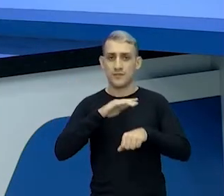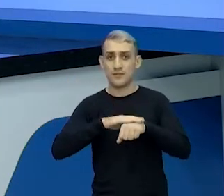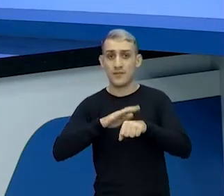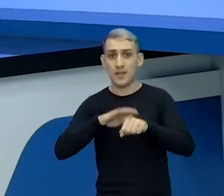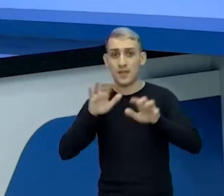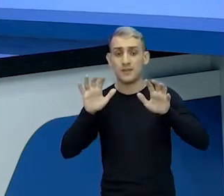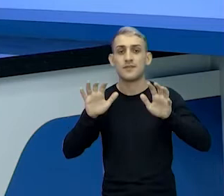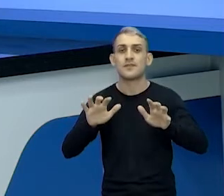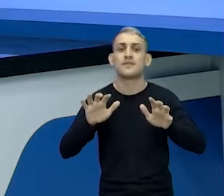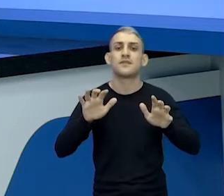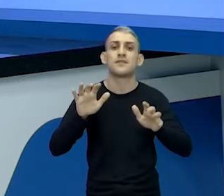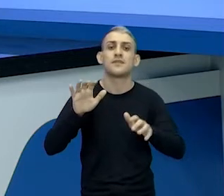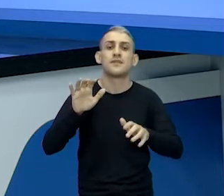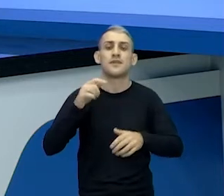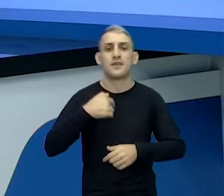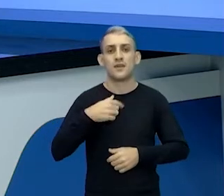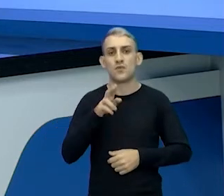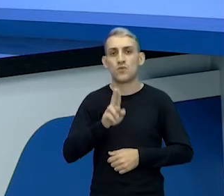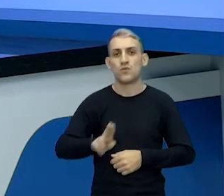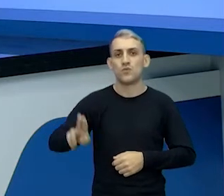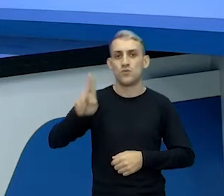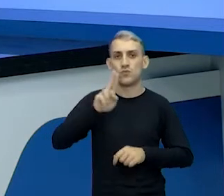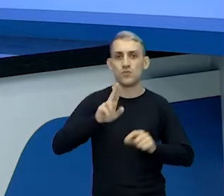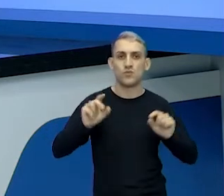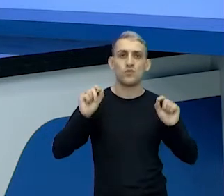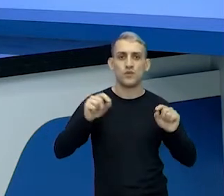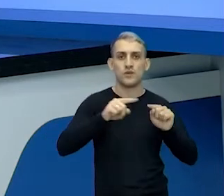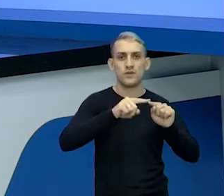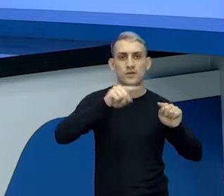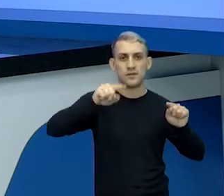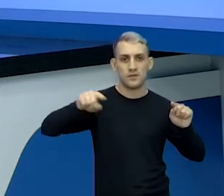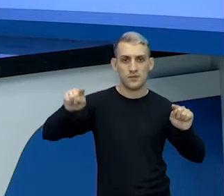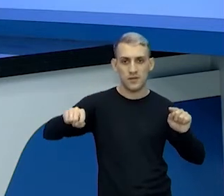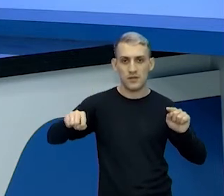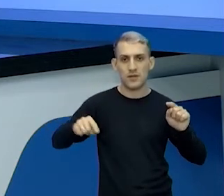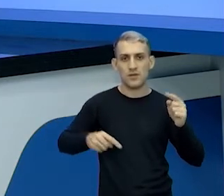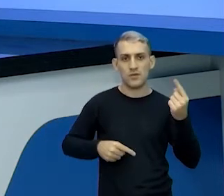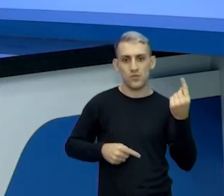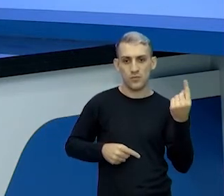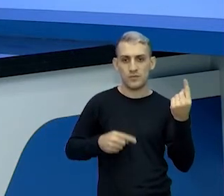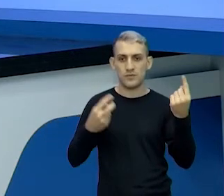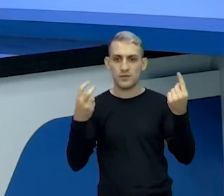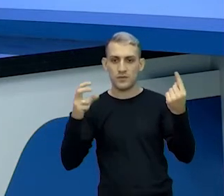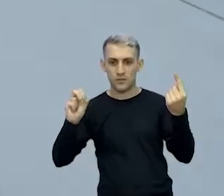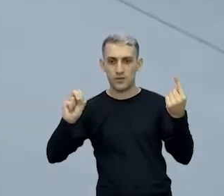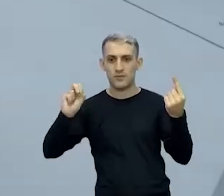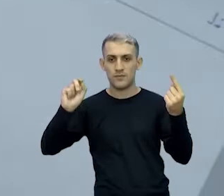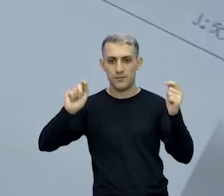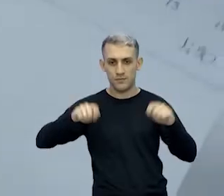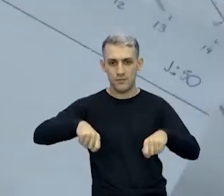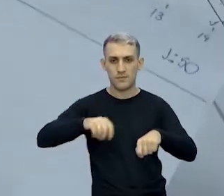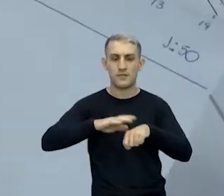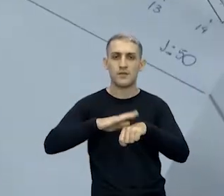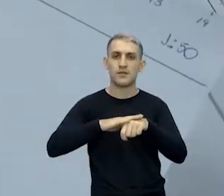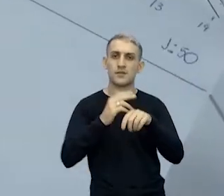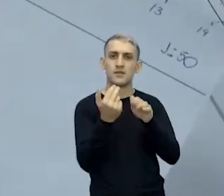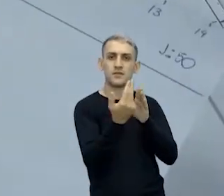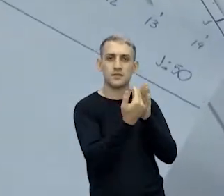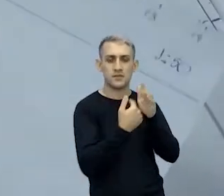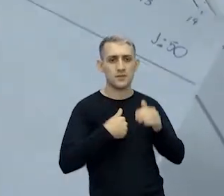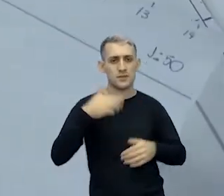aqui, e se eu utilizar a escala de 1:50 para fazer os meus desenhos, eu sei